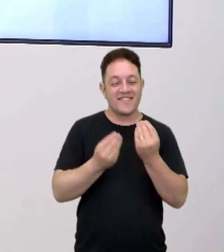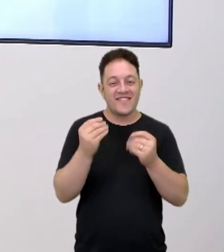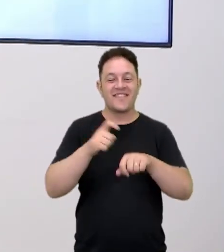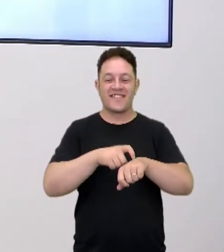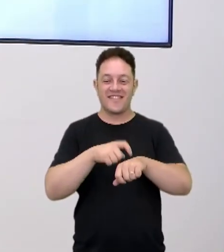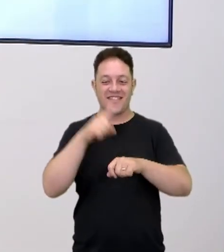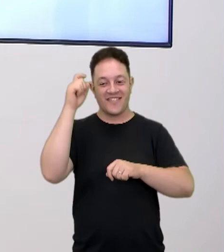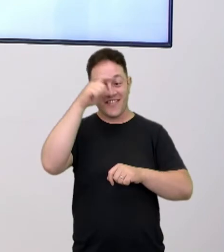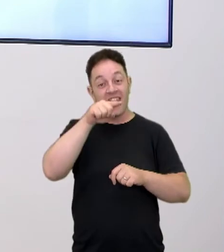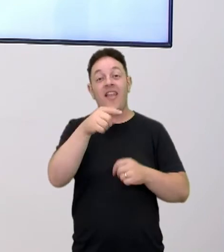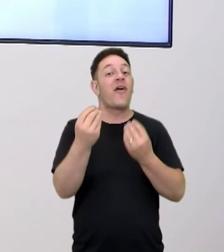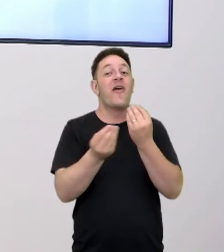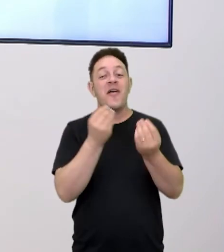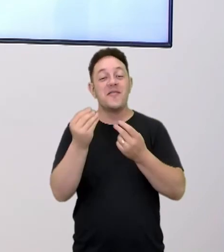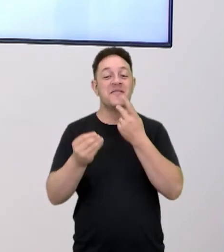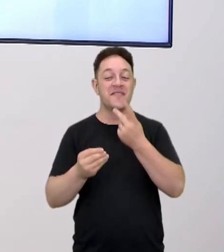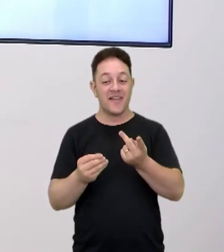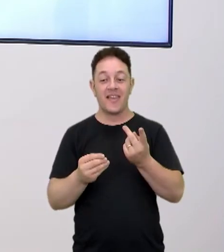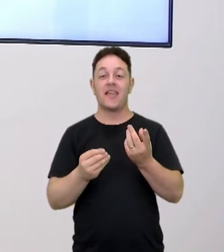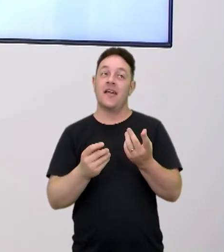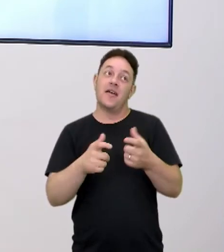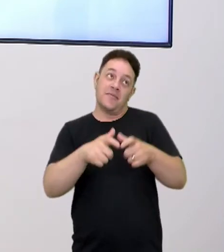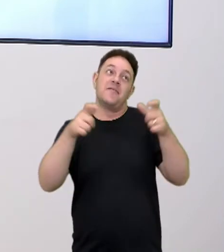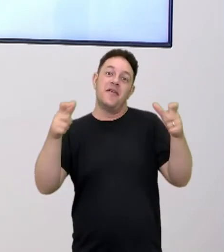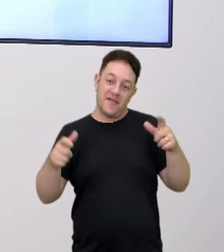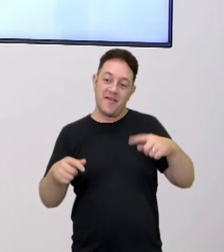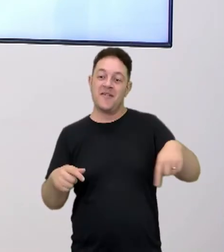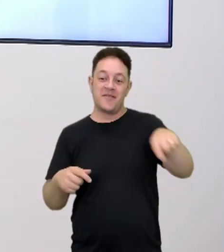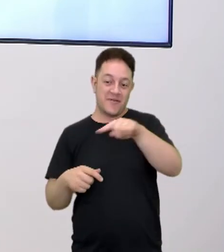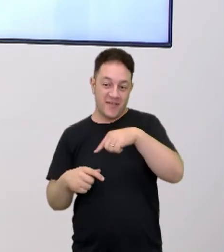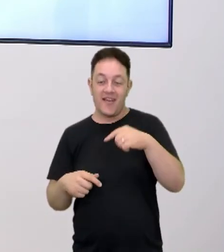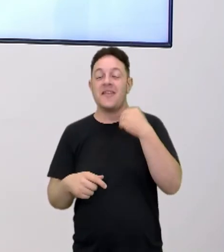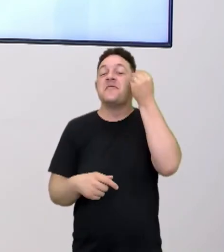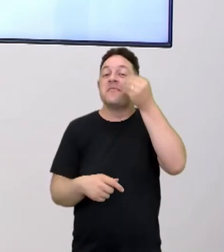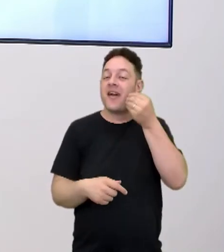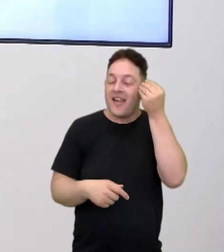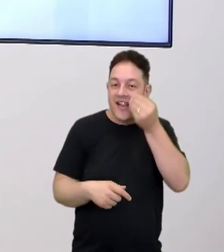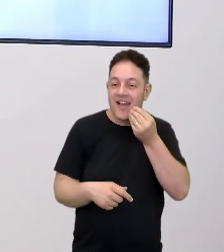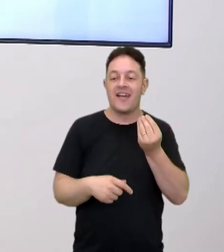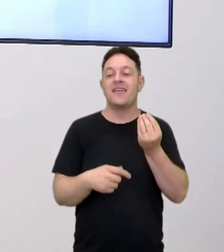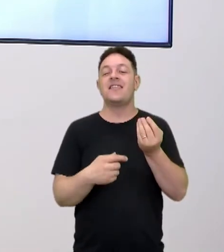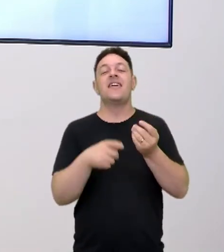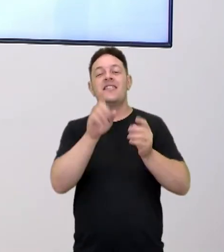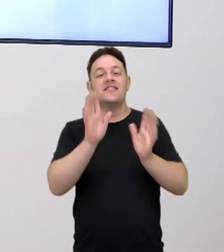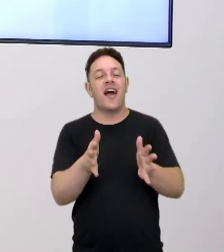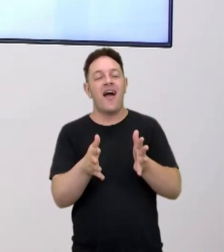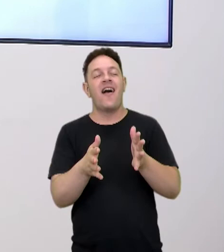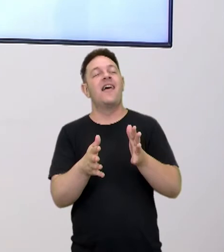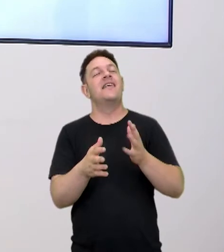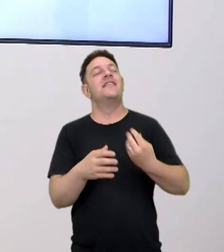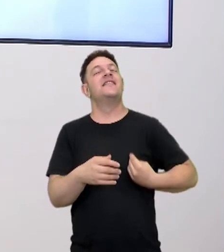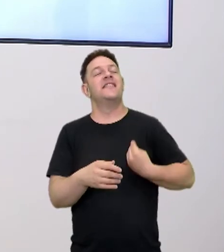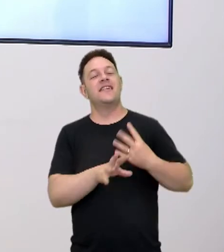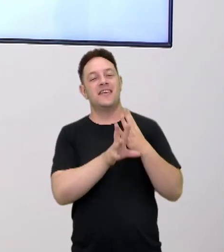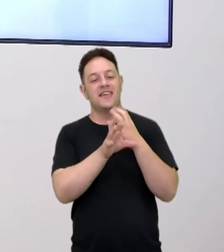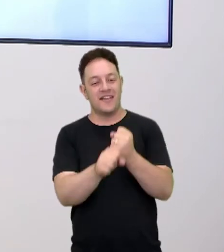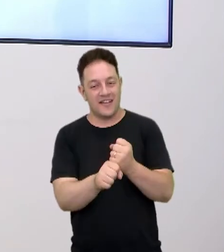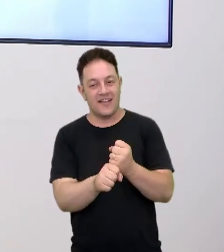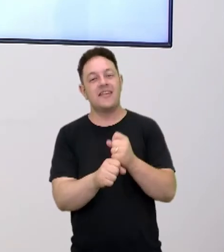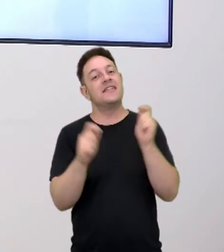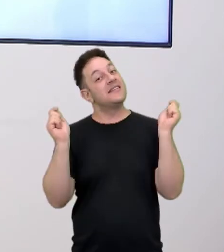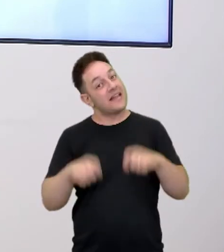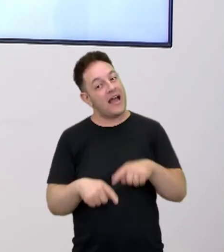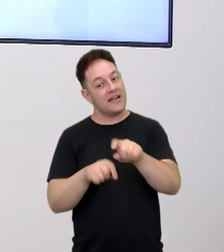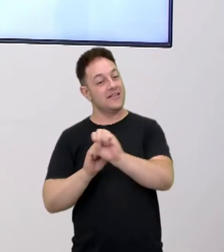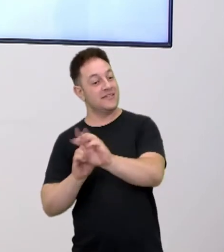onde você pode dizer que boa parte, né, da sua experiência de vida você já viveu e hoje você pode ter a possibilidade de